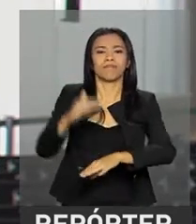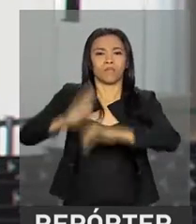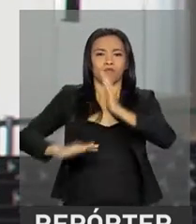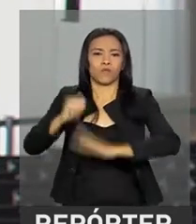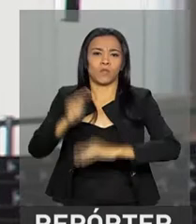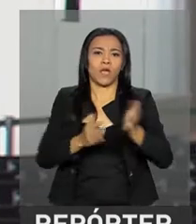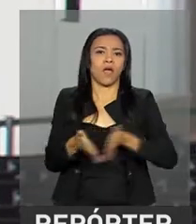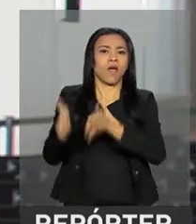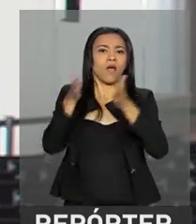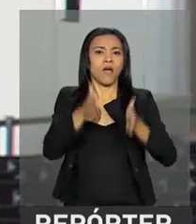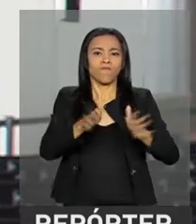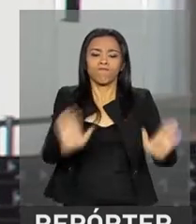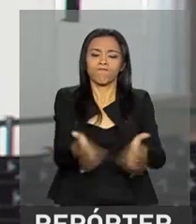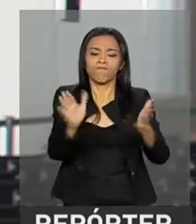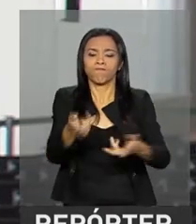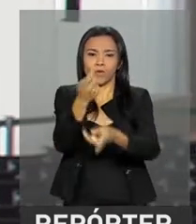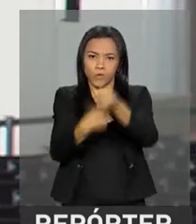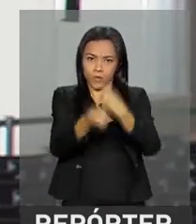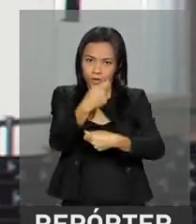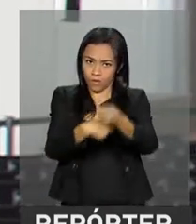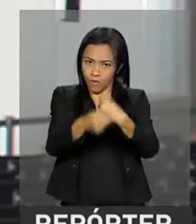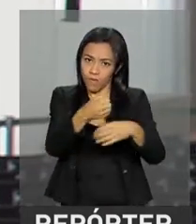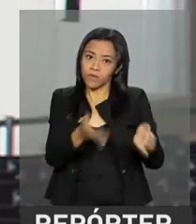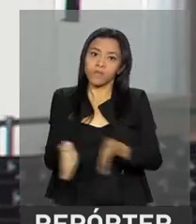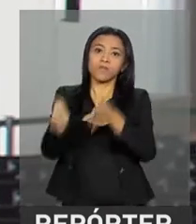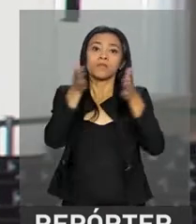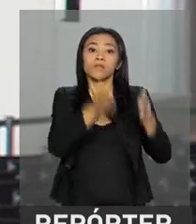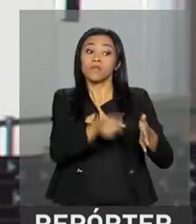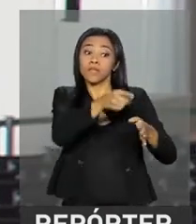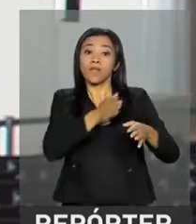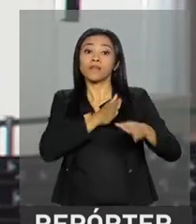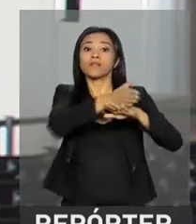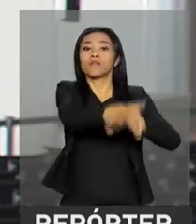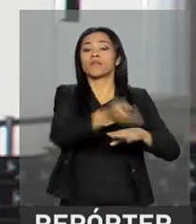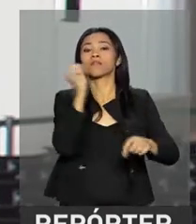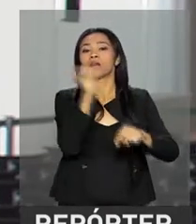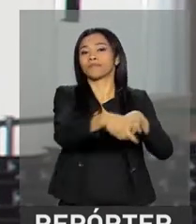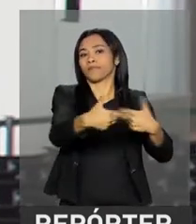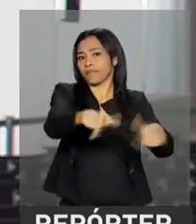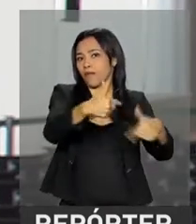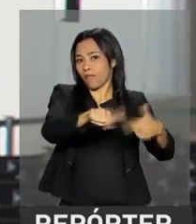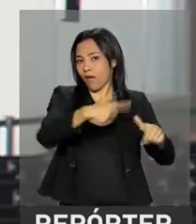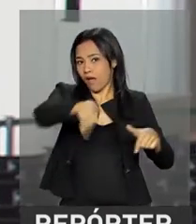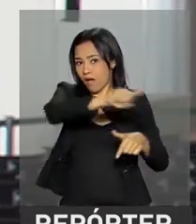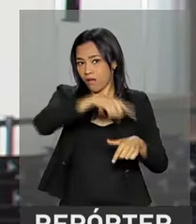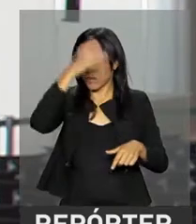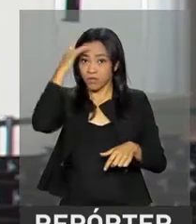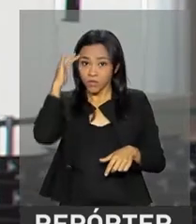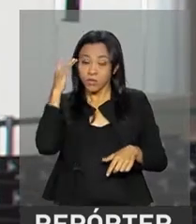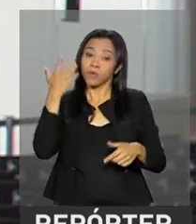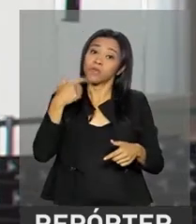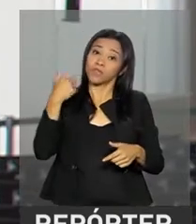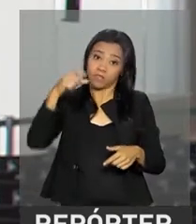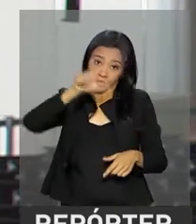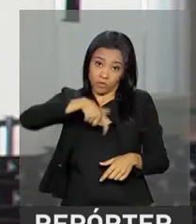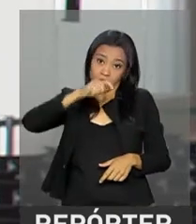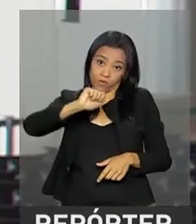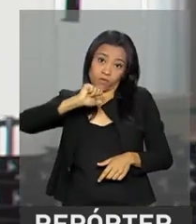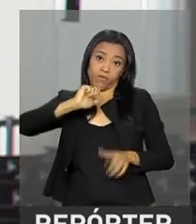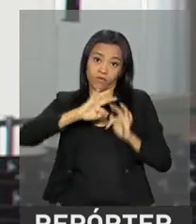ao empreendedorismo e também o acesso ao mercado de trabalho para as pessoas tanto do bolsa família